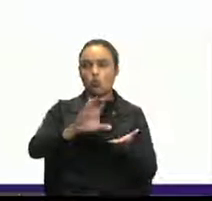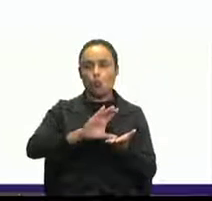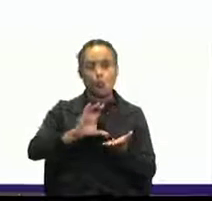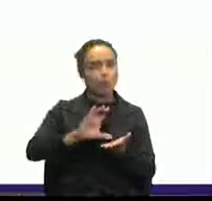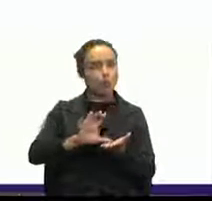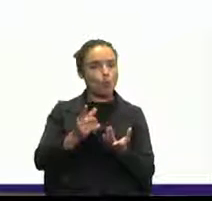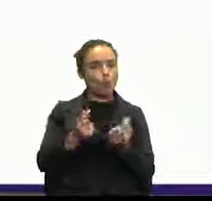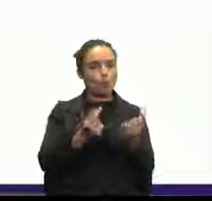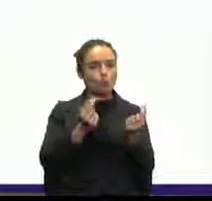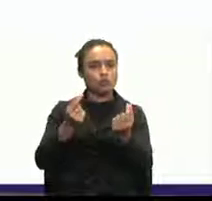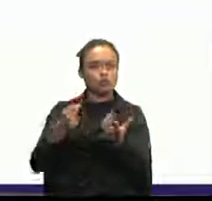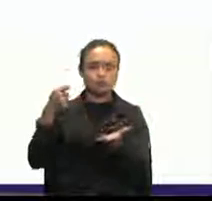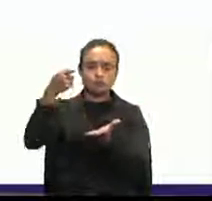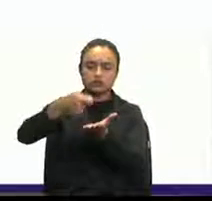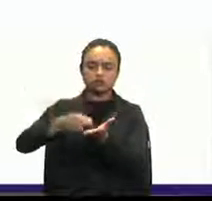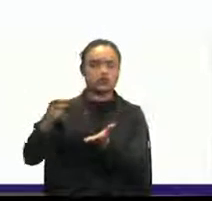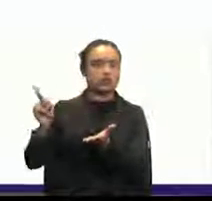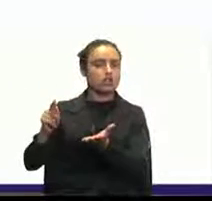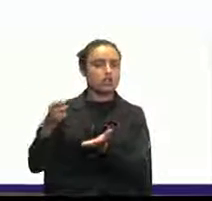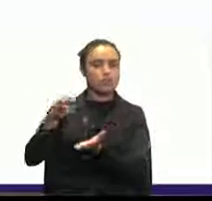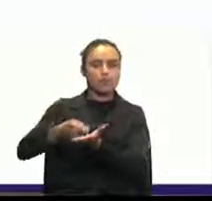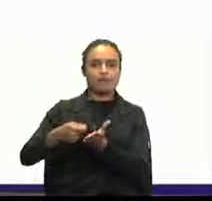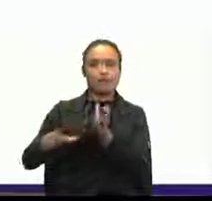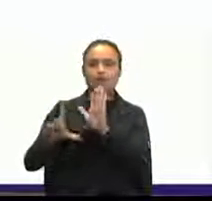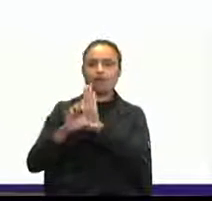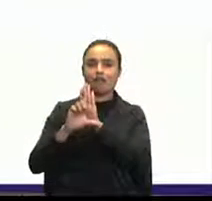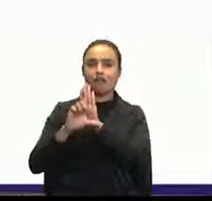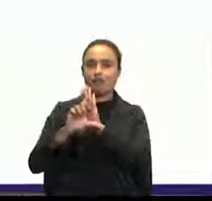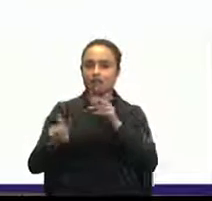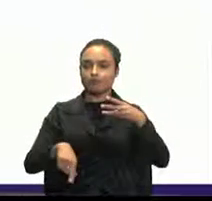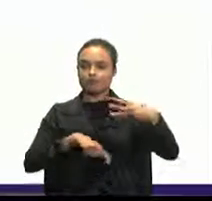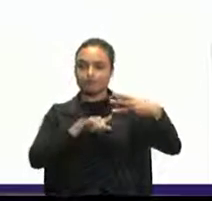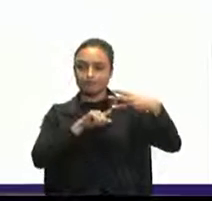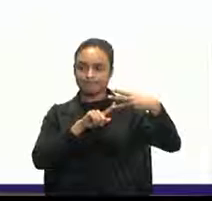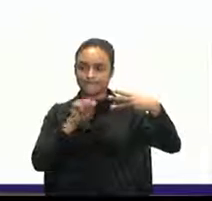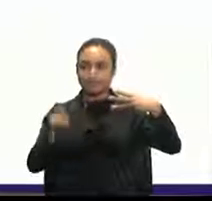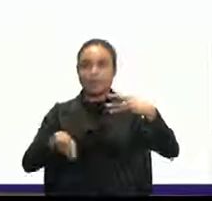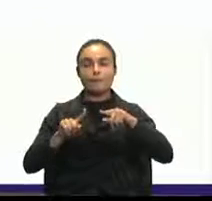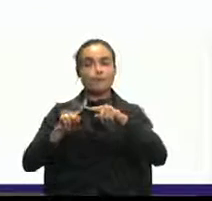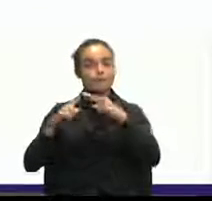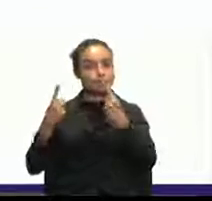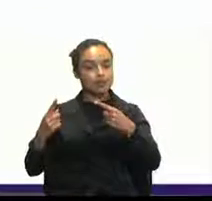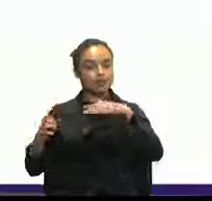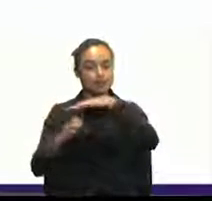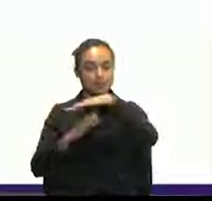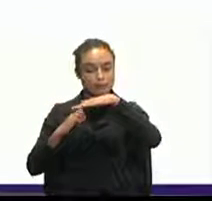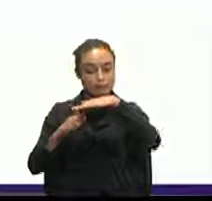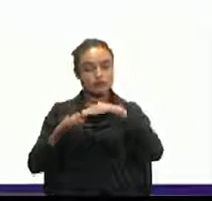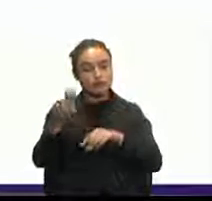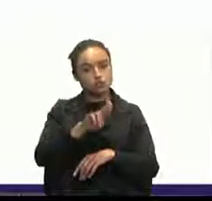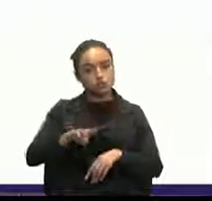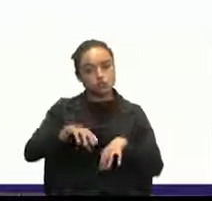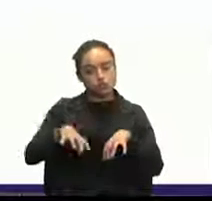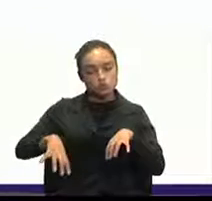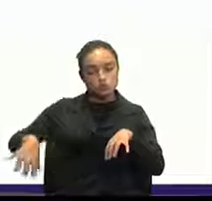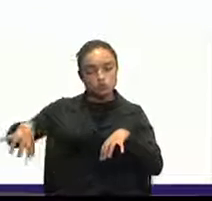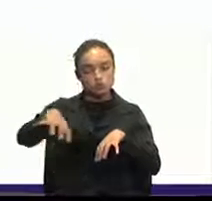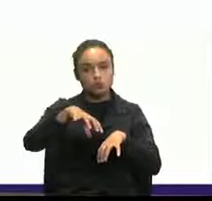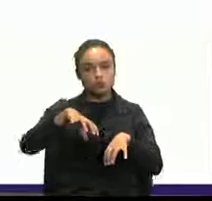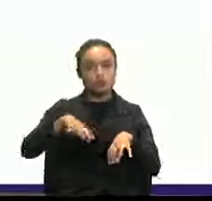obrigatório que não é obrigatório por lei tá mas muitas empresas utilizam das duas formas de remuneração do planejamento tributário